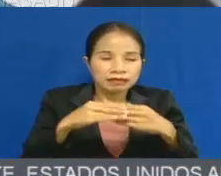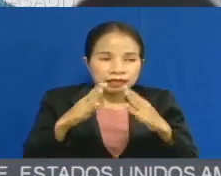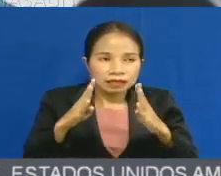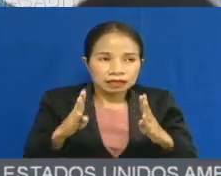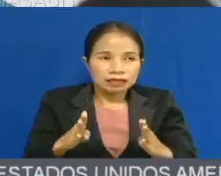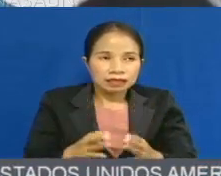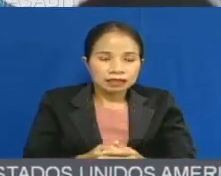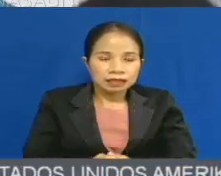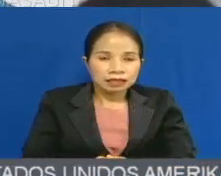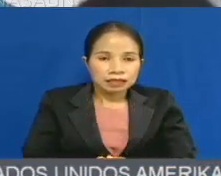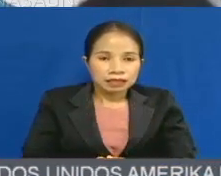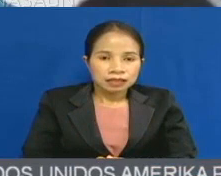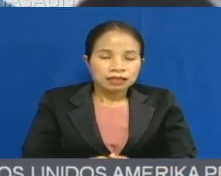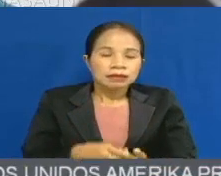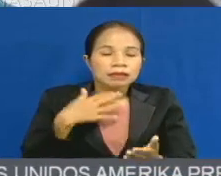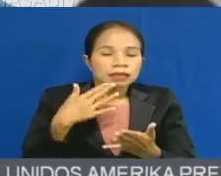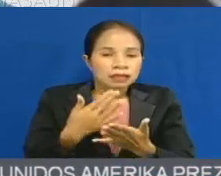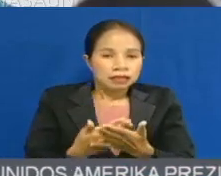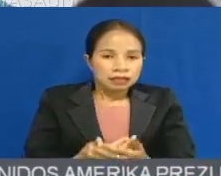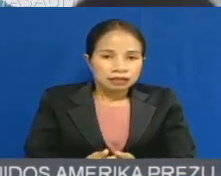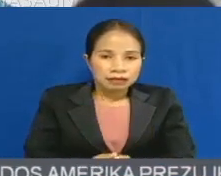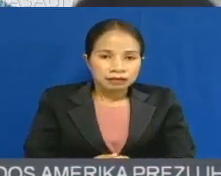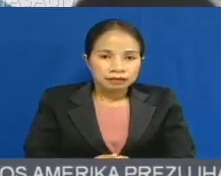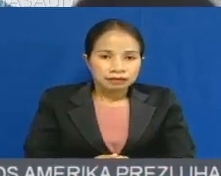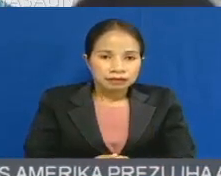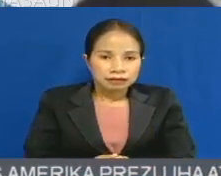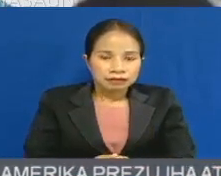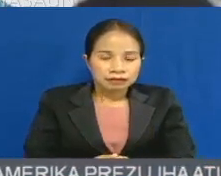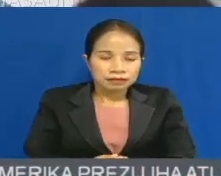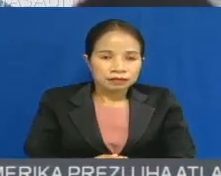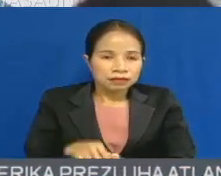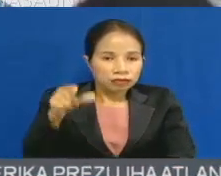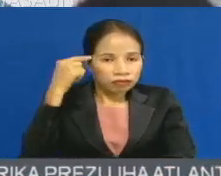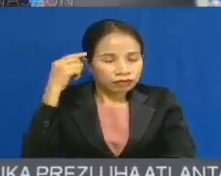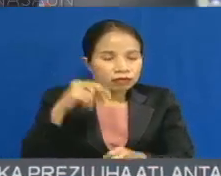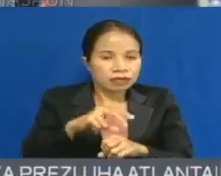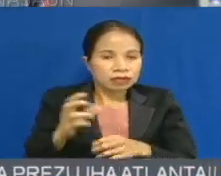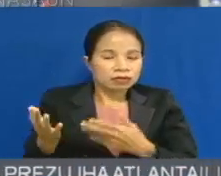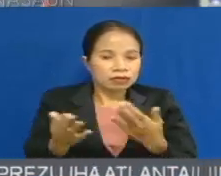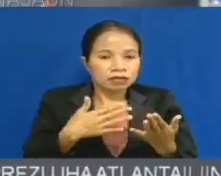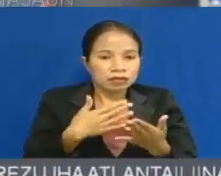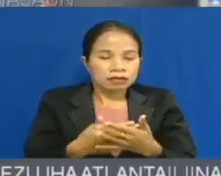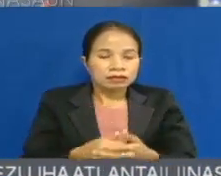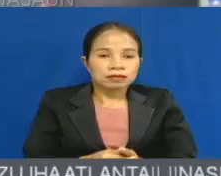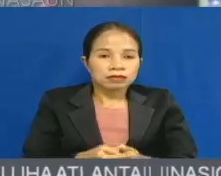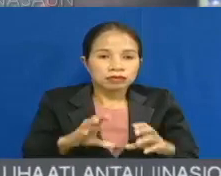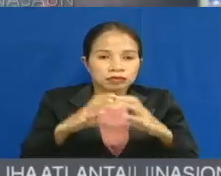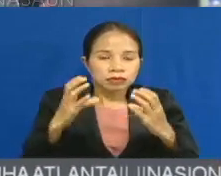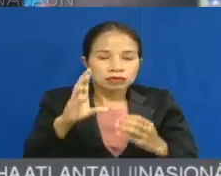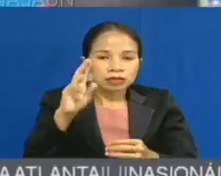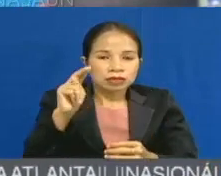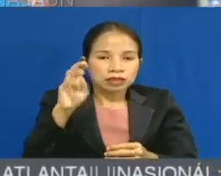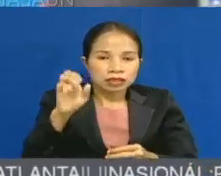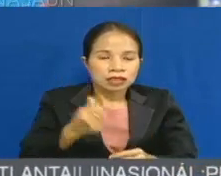base qualidade, marca governo nacional, sim, a qualidade pode lutar. Comissão Nacional Eleição Aileu continua